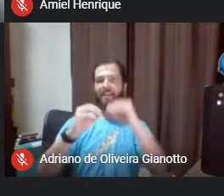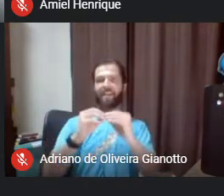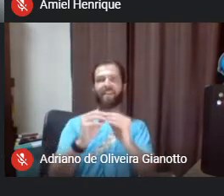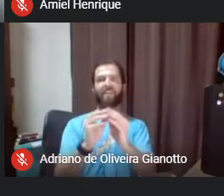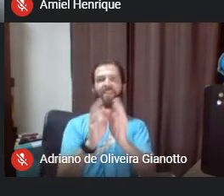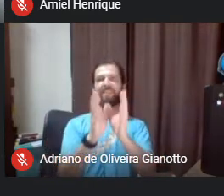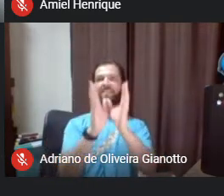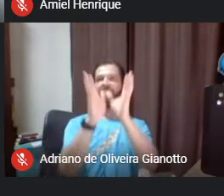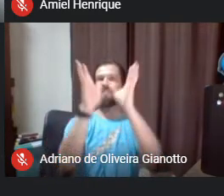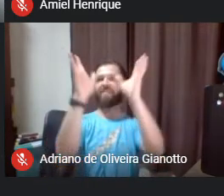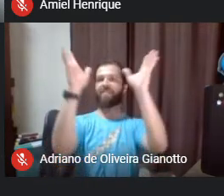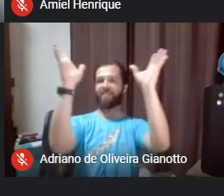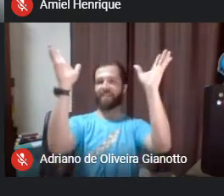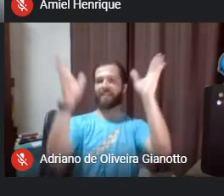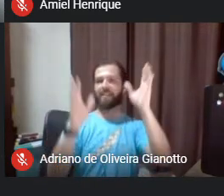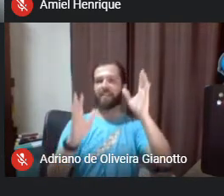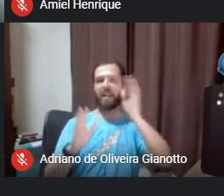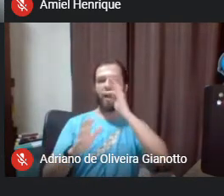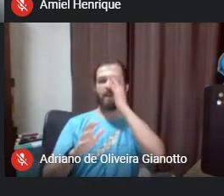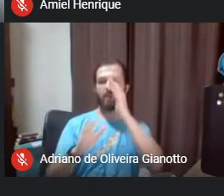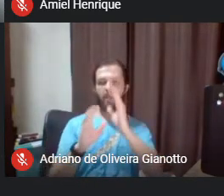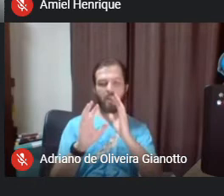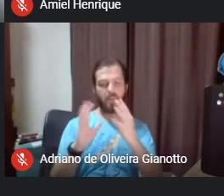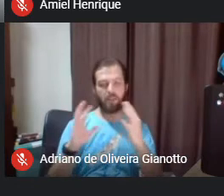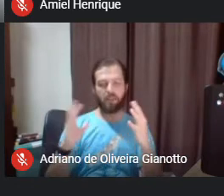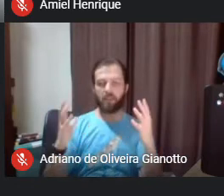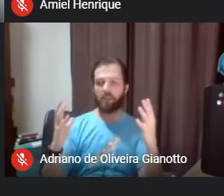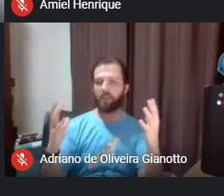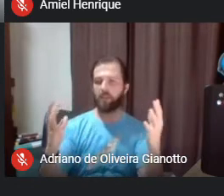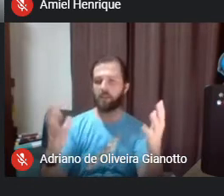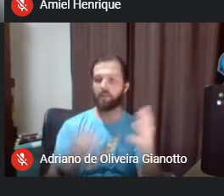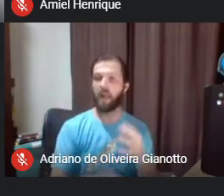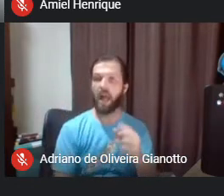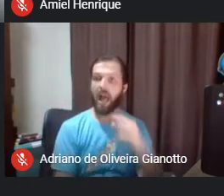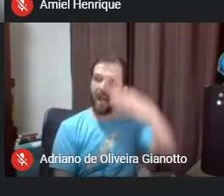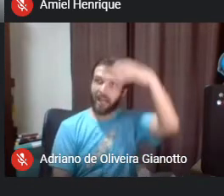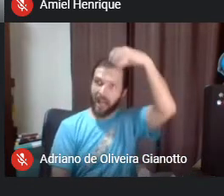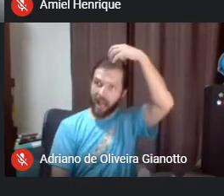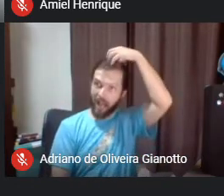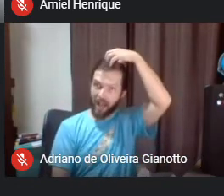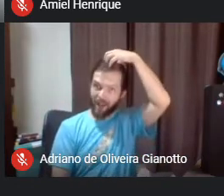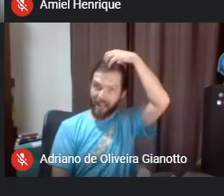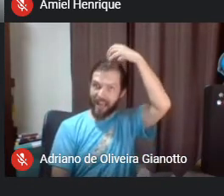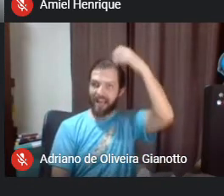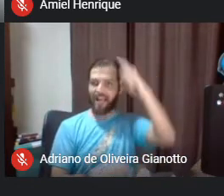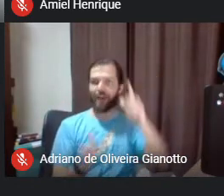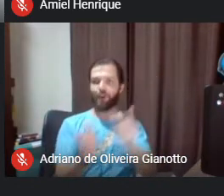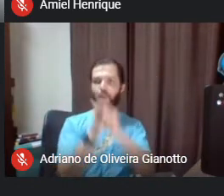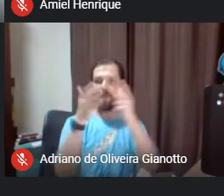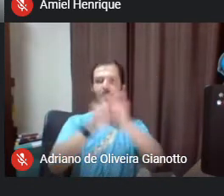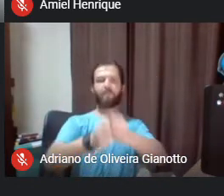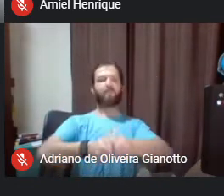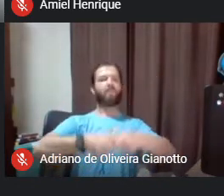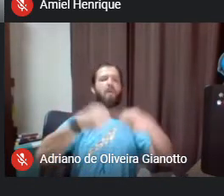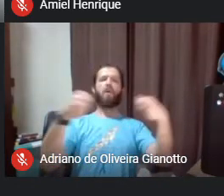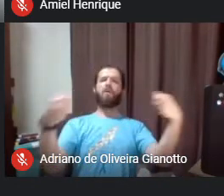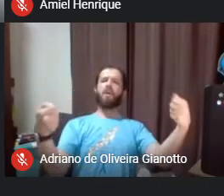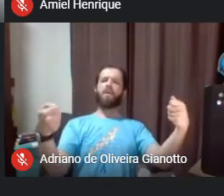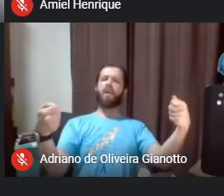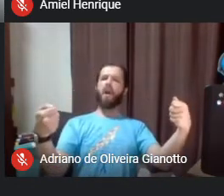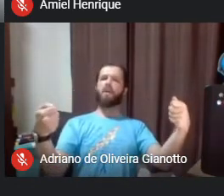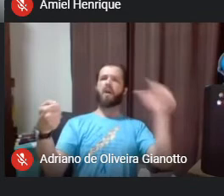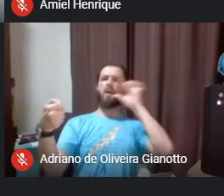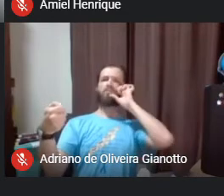numa sala muito bonita e tinha uma fonte de água ali, um jardim muito belo. E